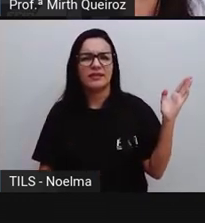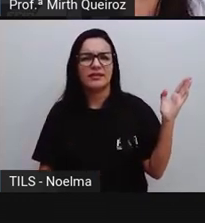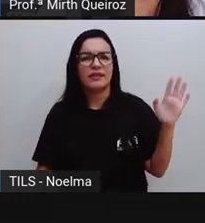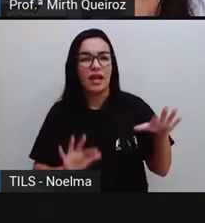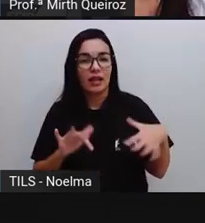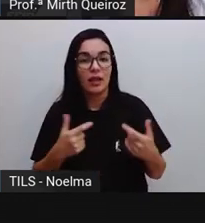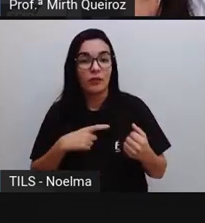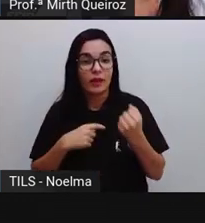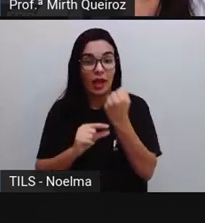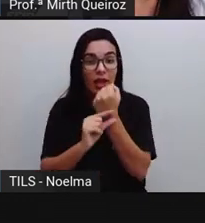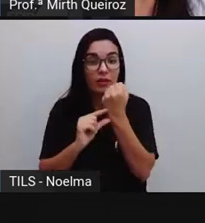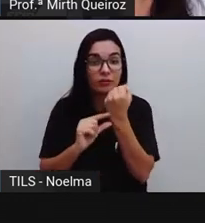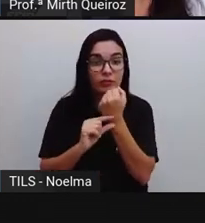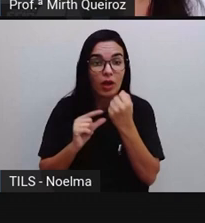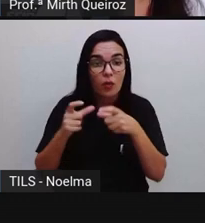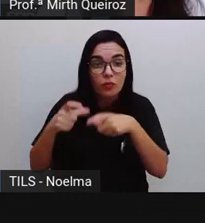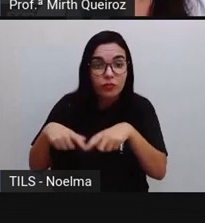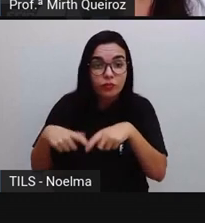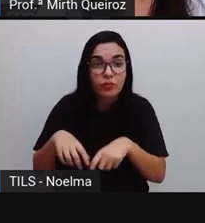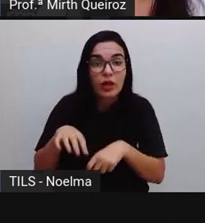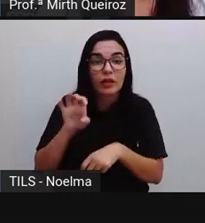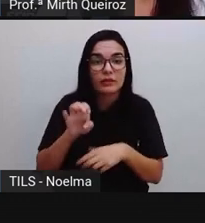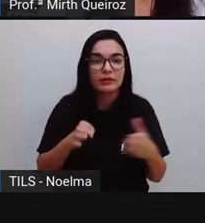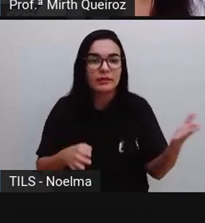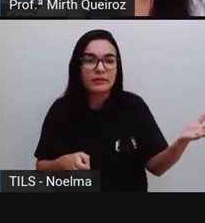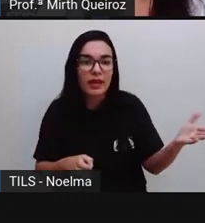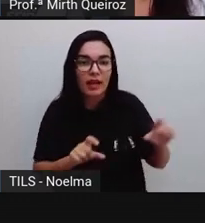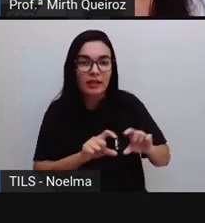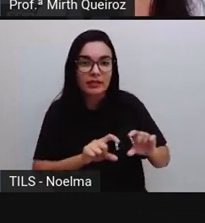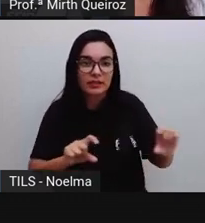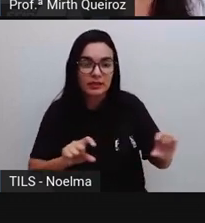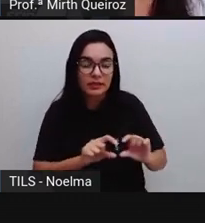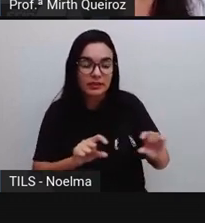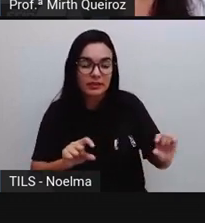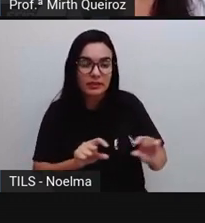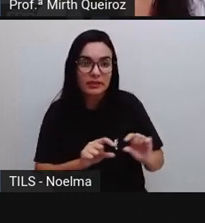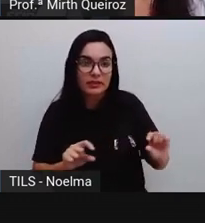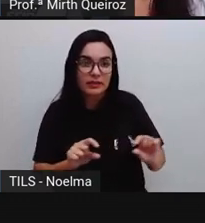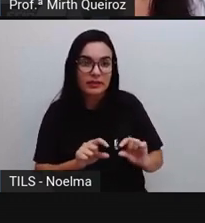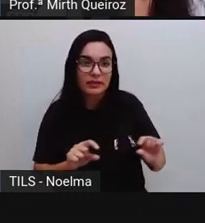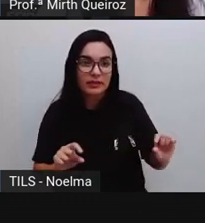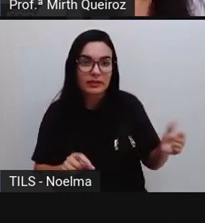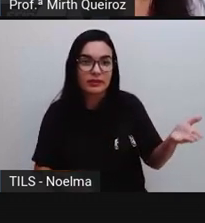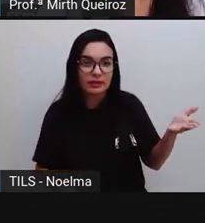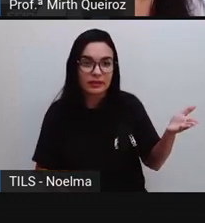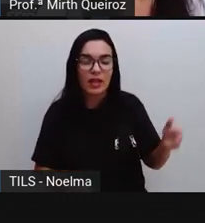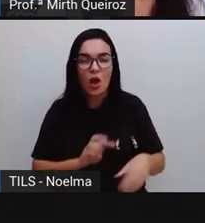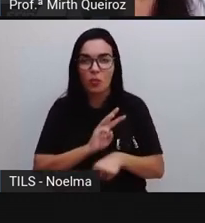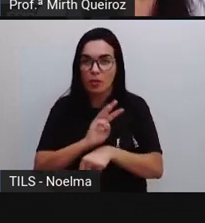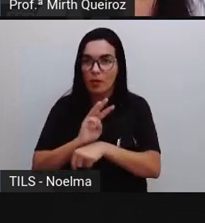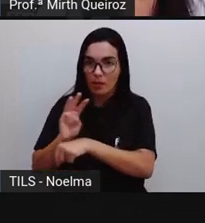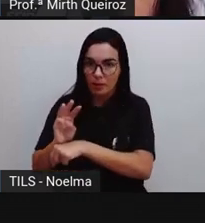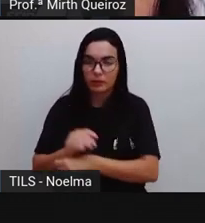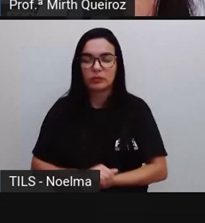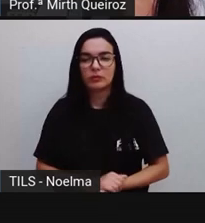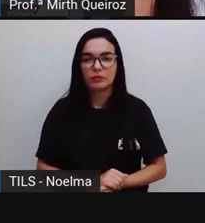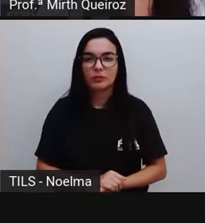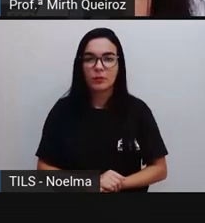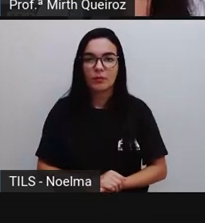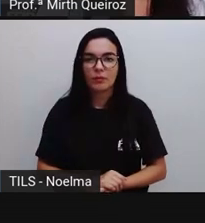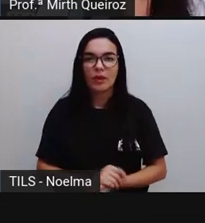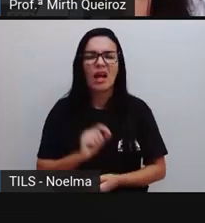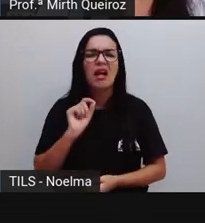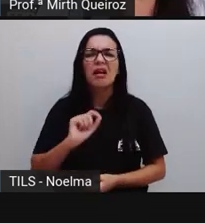Nós temos aí a fonte, a Enciclopédia Digital, a Escola Britânica, e está aí no Google, né? E a quem